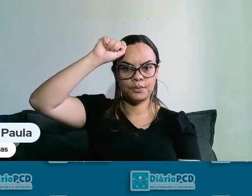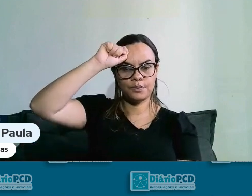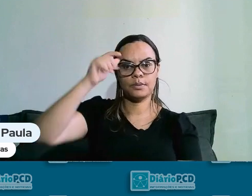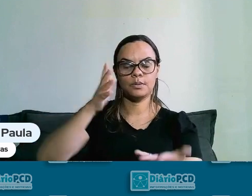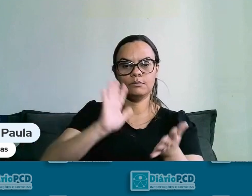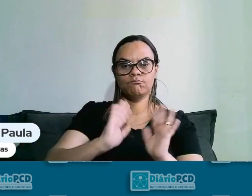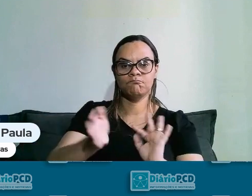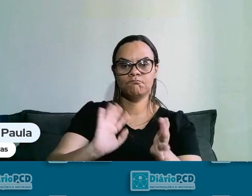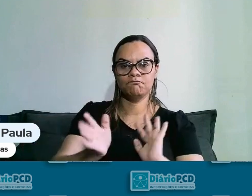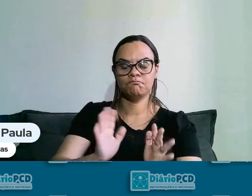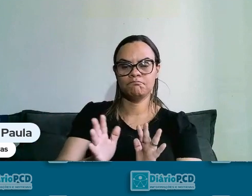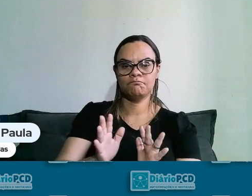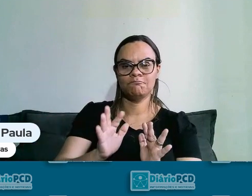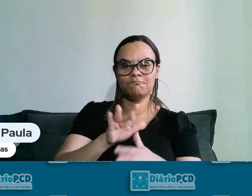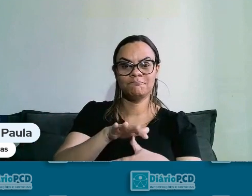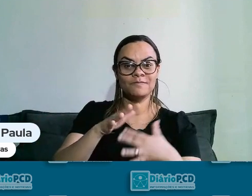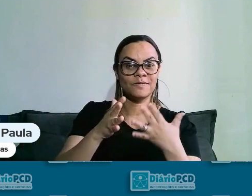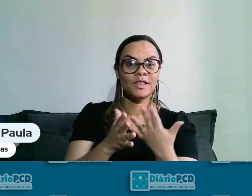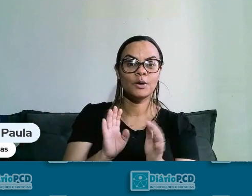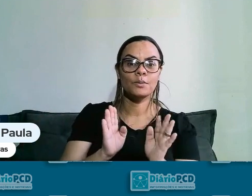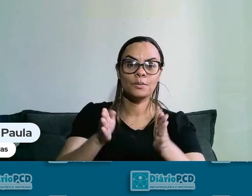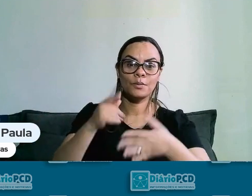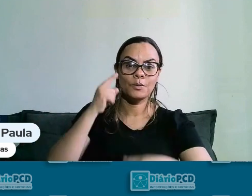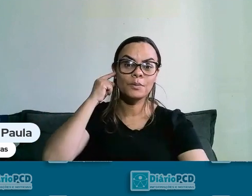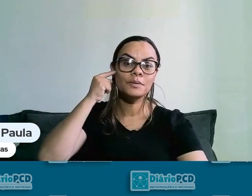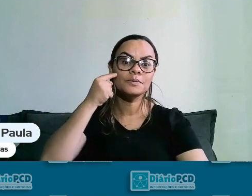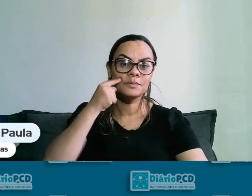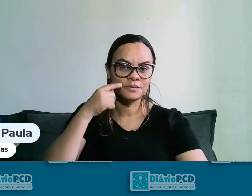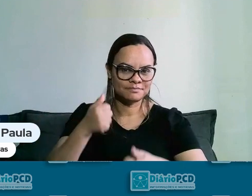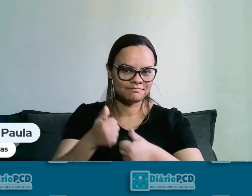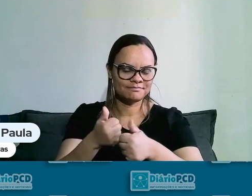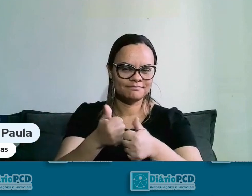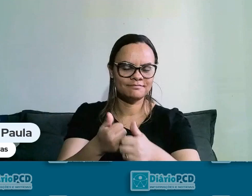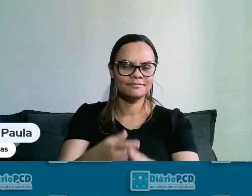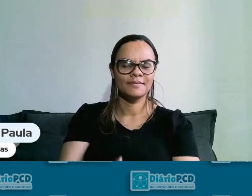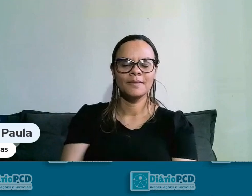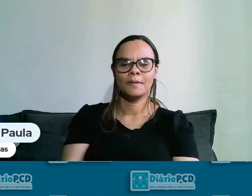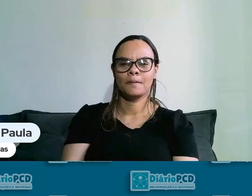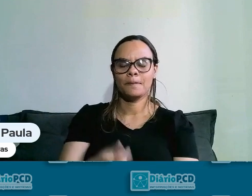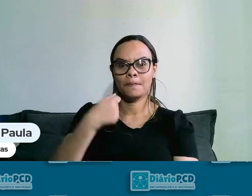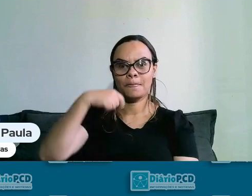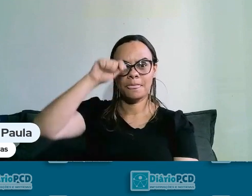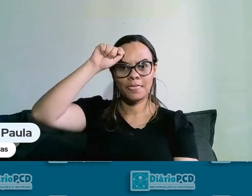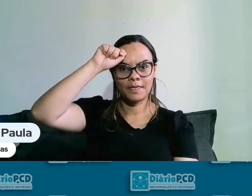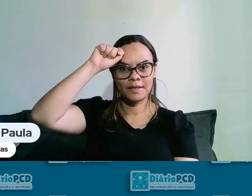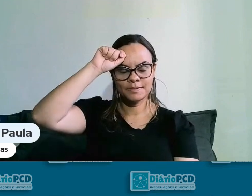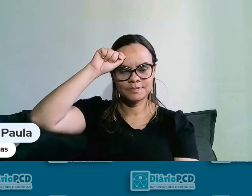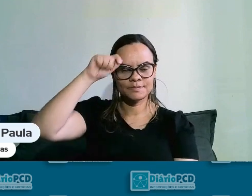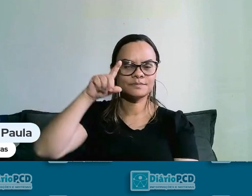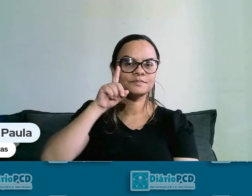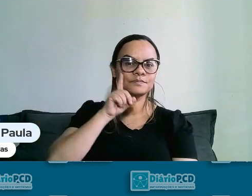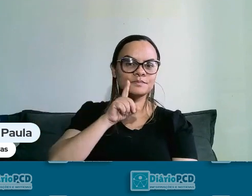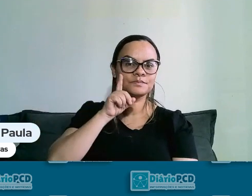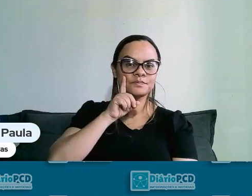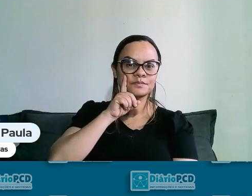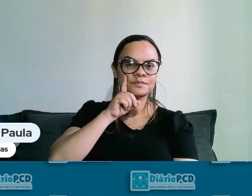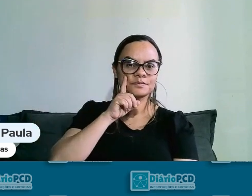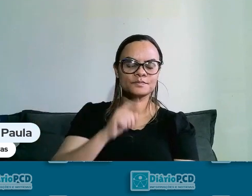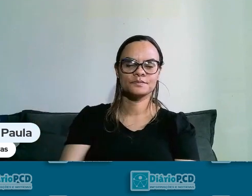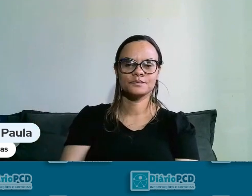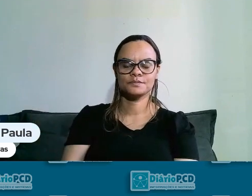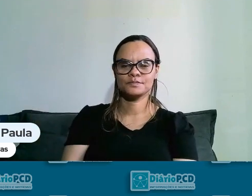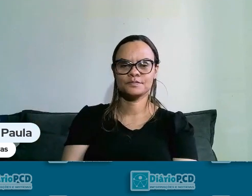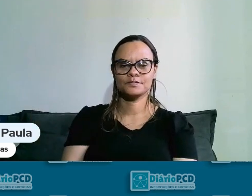interpretando tudo em Libras para você que acompanha o Diário PCD. Ana Paula é uma mulher de pele morena, pele